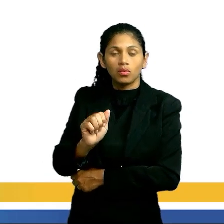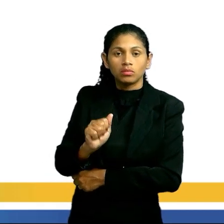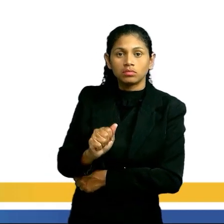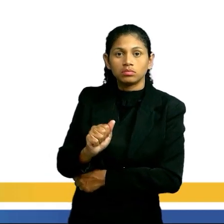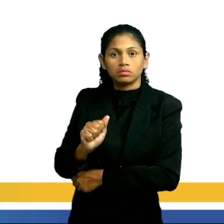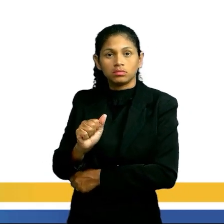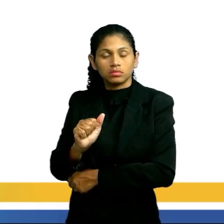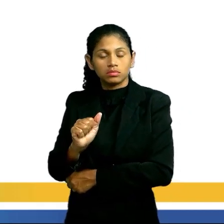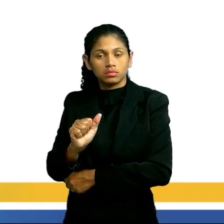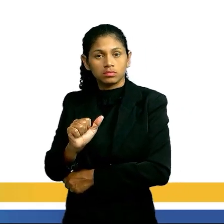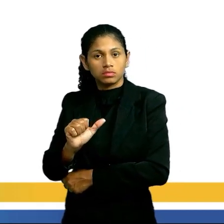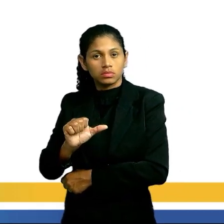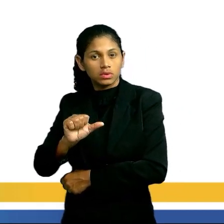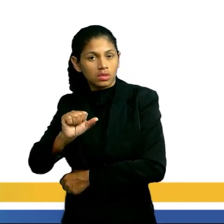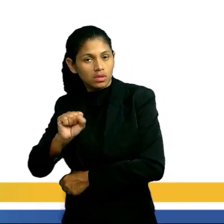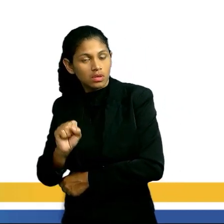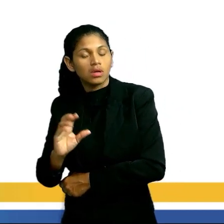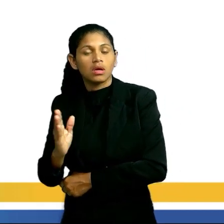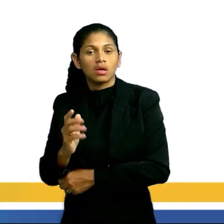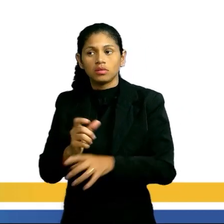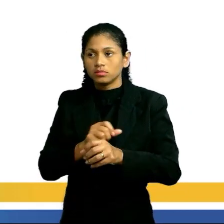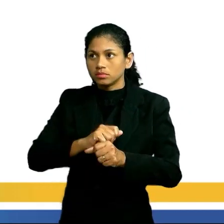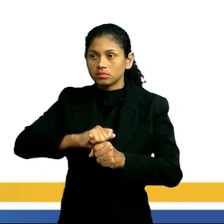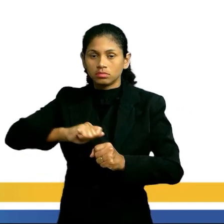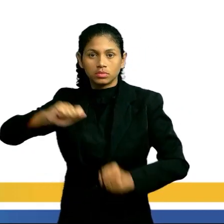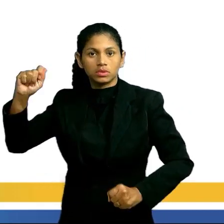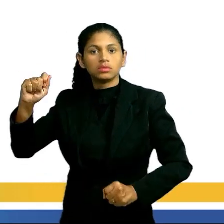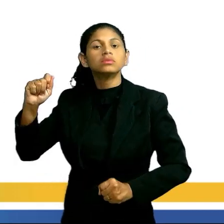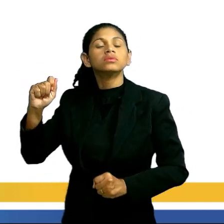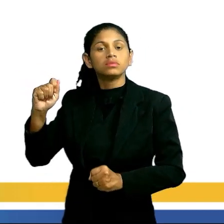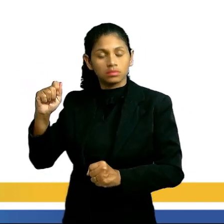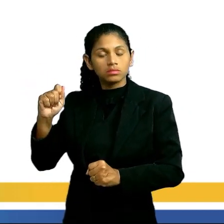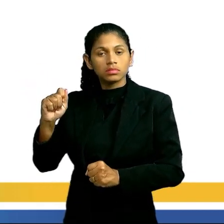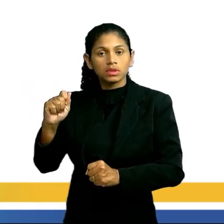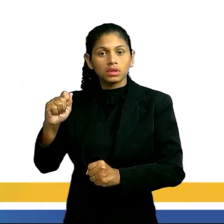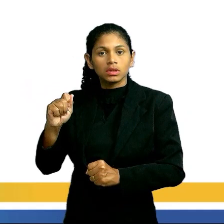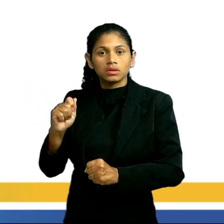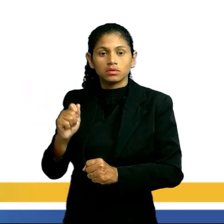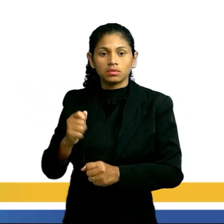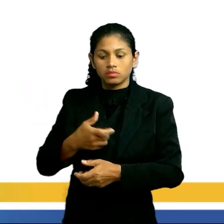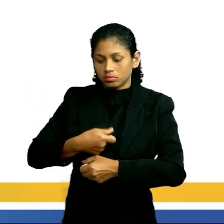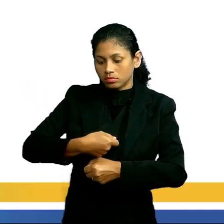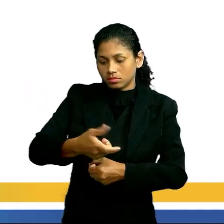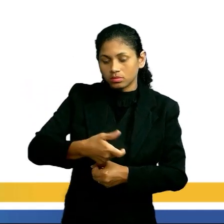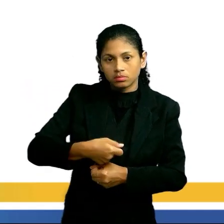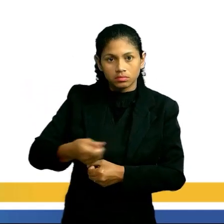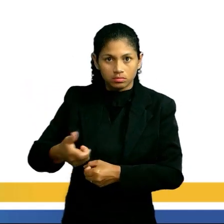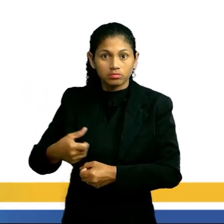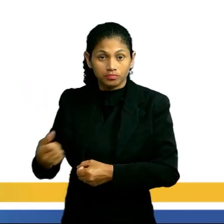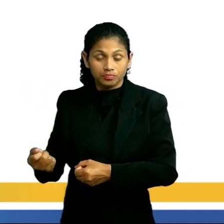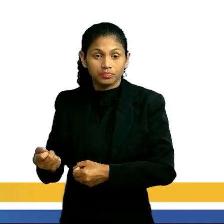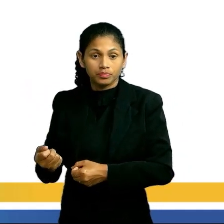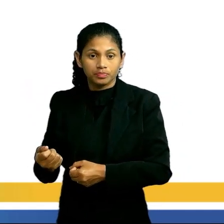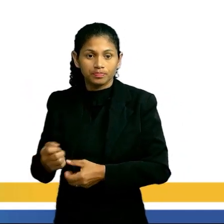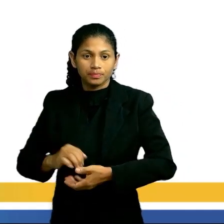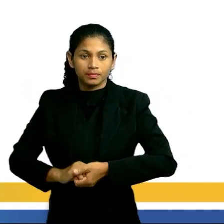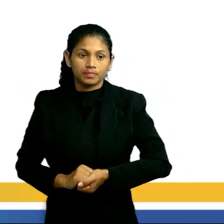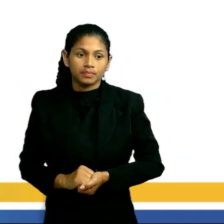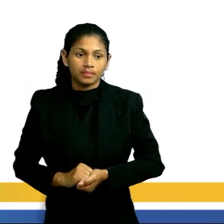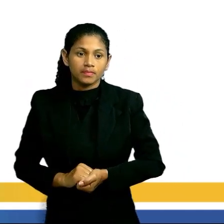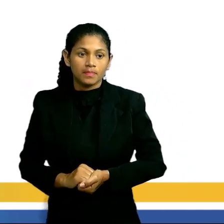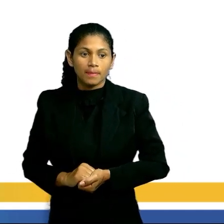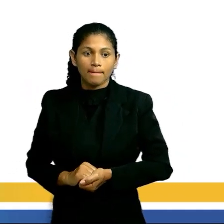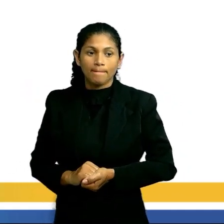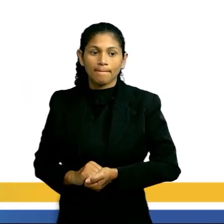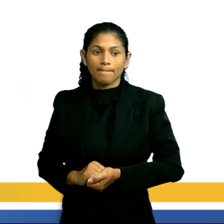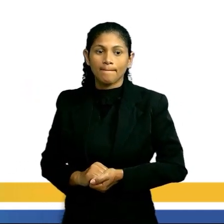regra do e, nós vamos multiplicar. Regra do ou, nós vamos somar. Como assim? Olha o exemplo.